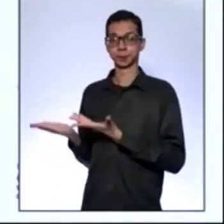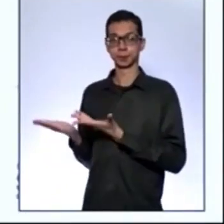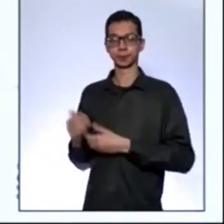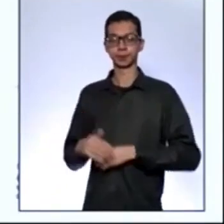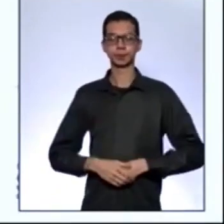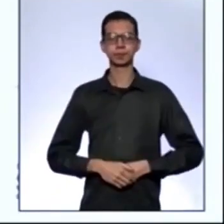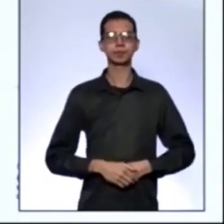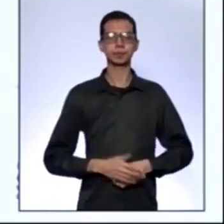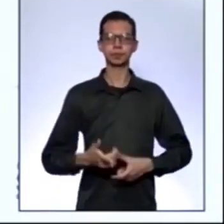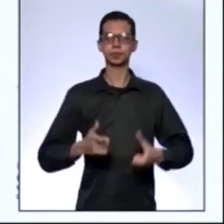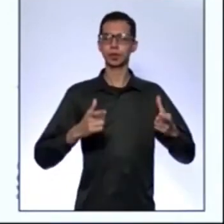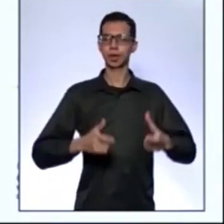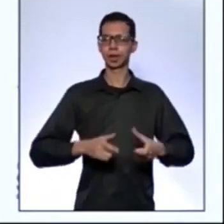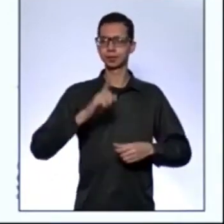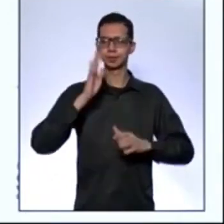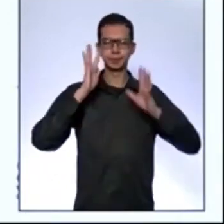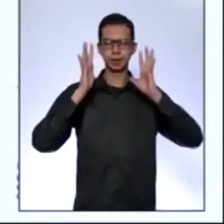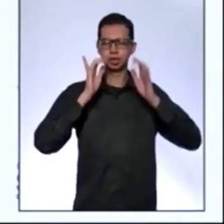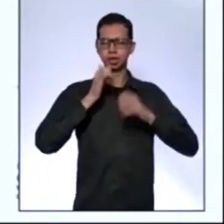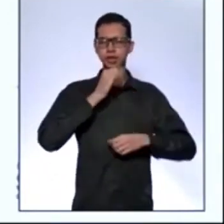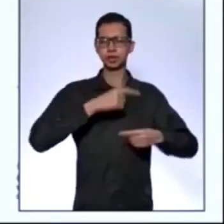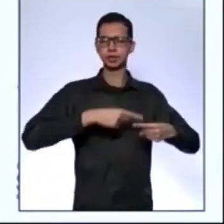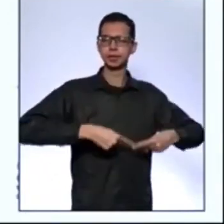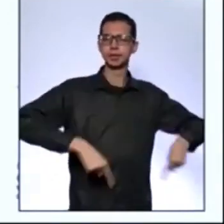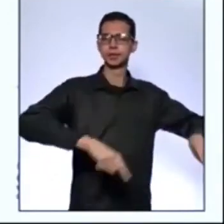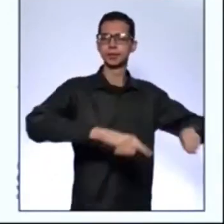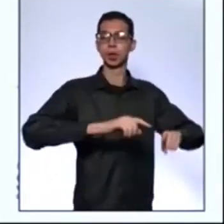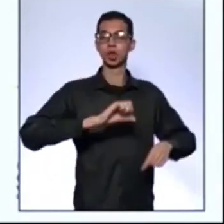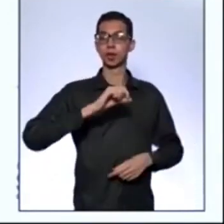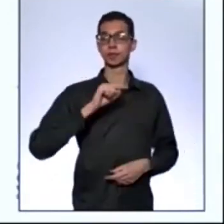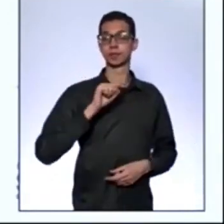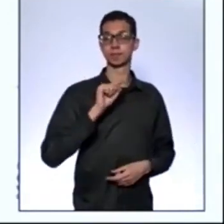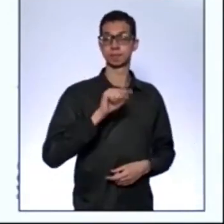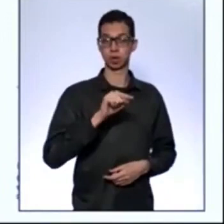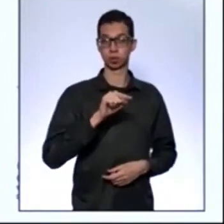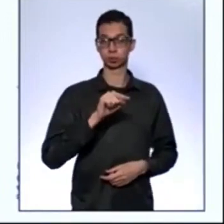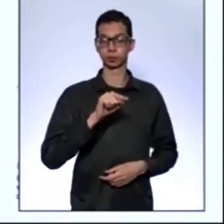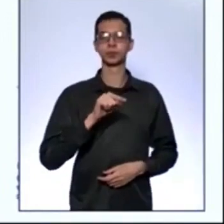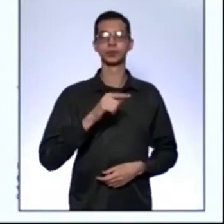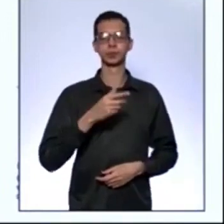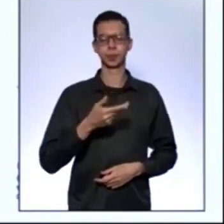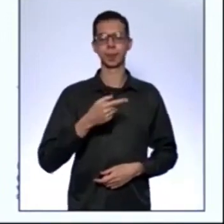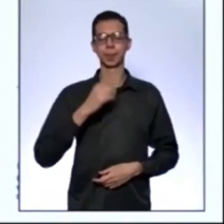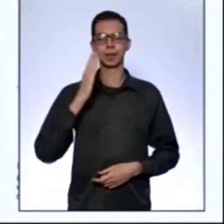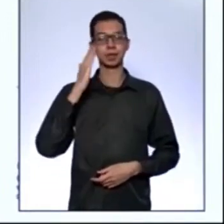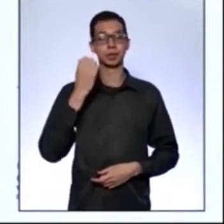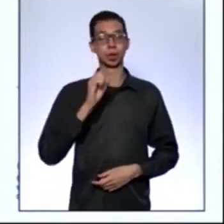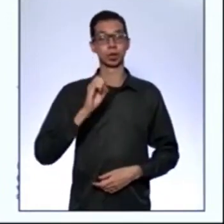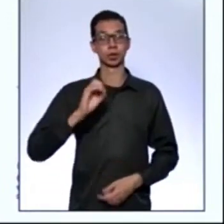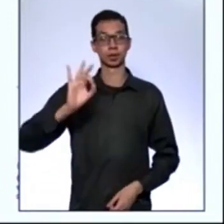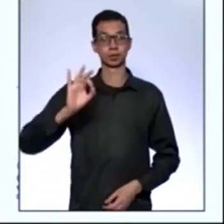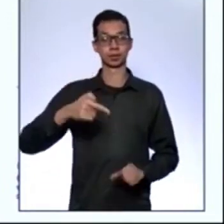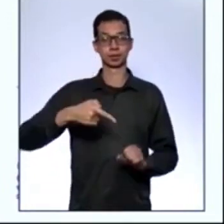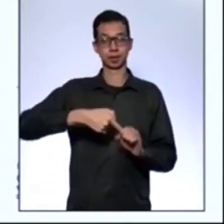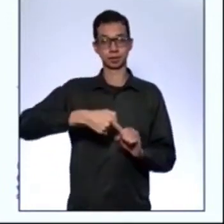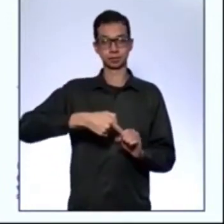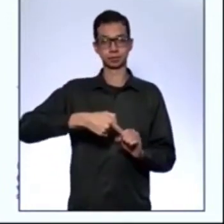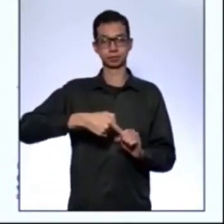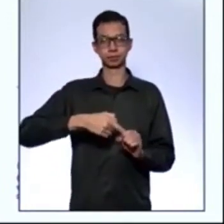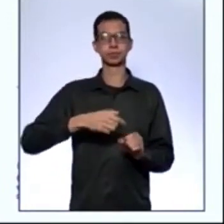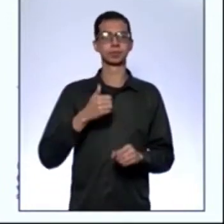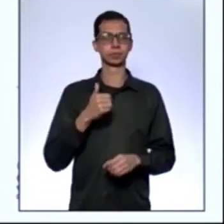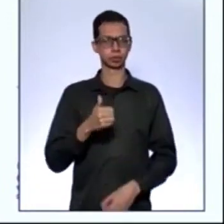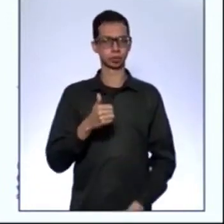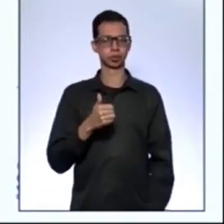o tanque com 9000 a gente sabe que é oitenta por cento de gasolina oitenta por cento de